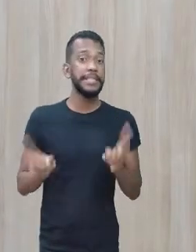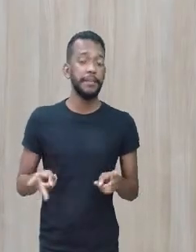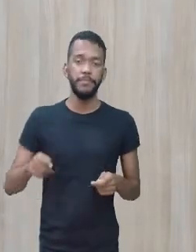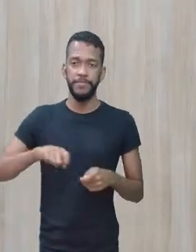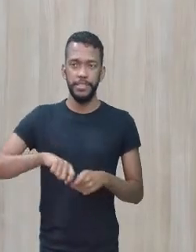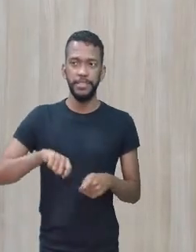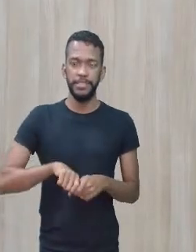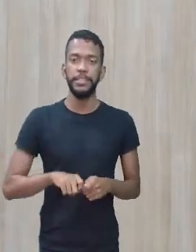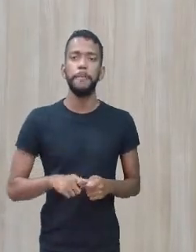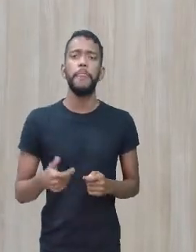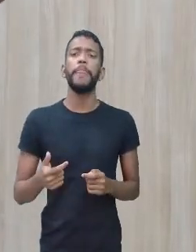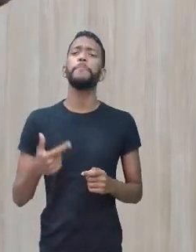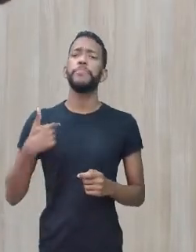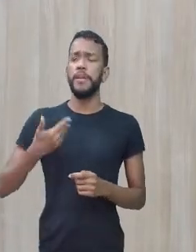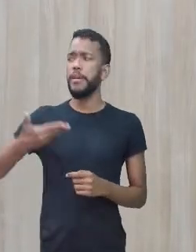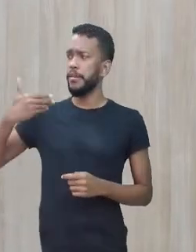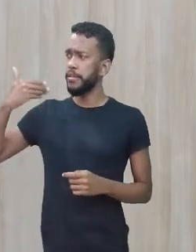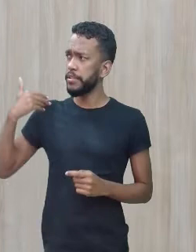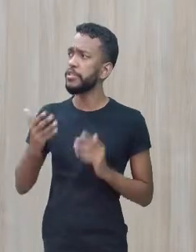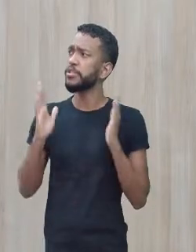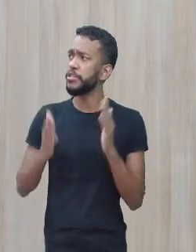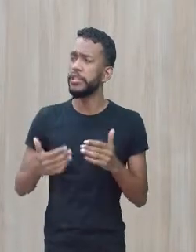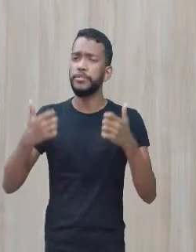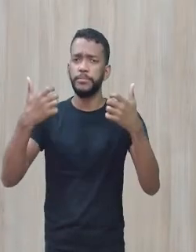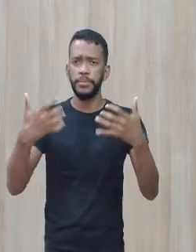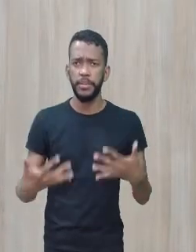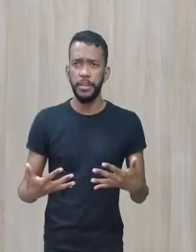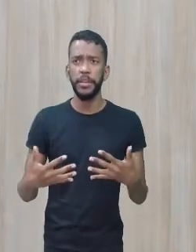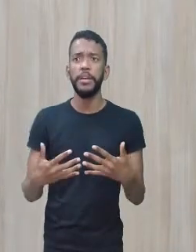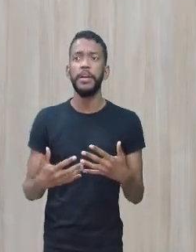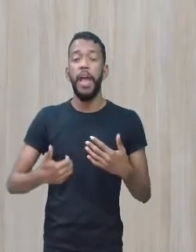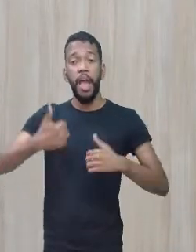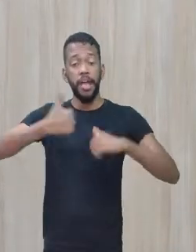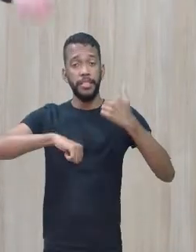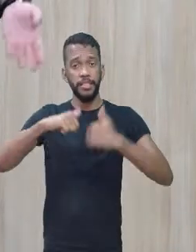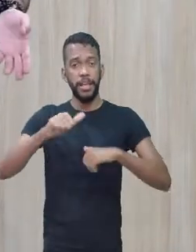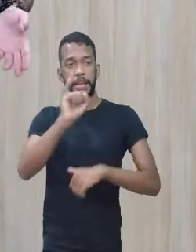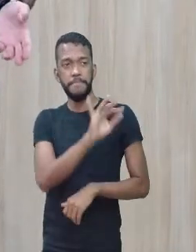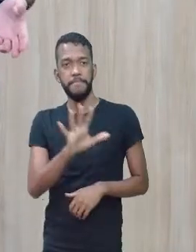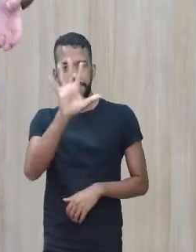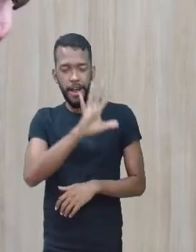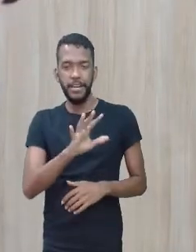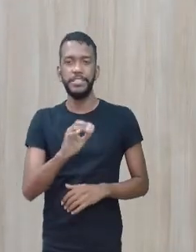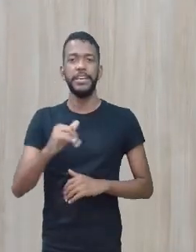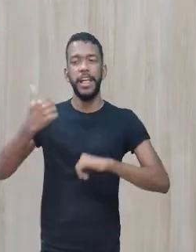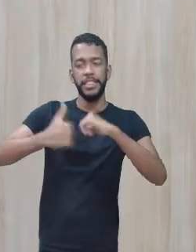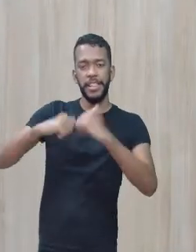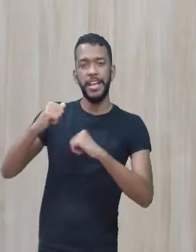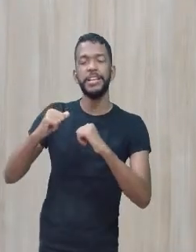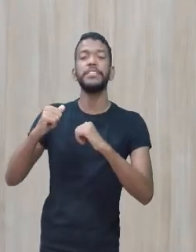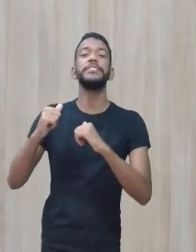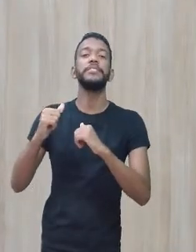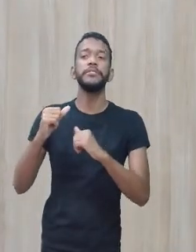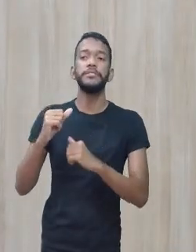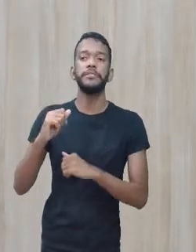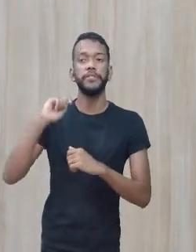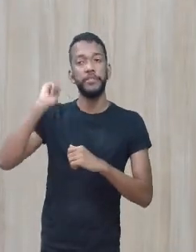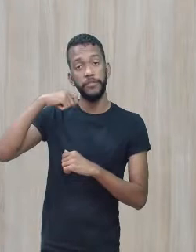já expliquei em outras aulas, a análise de imagem e a análise de alguns vídeos favorece